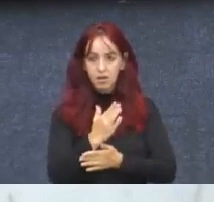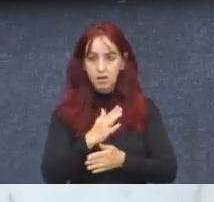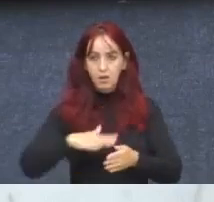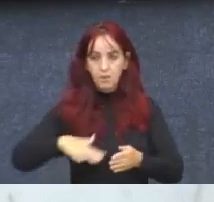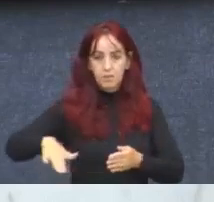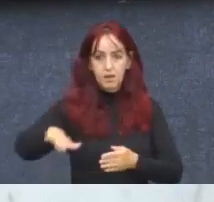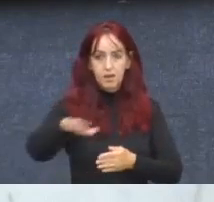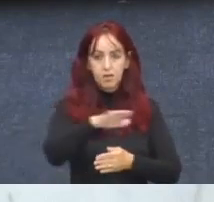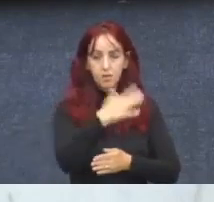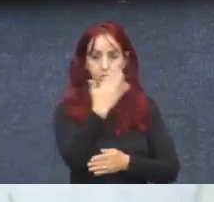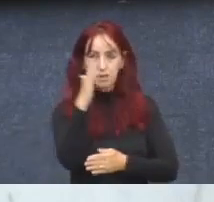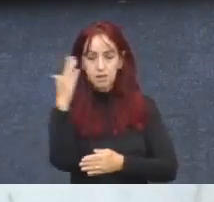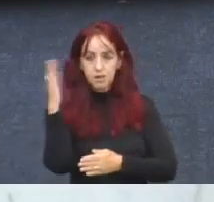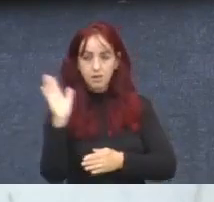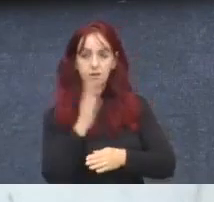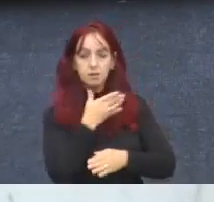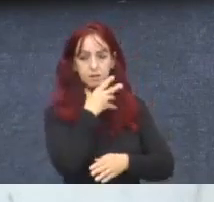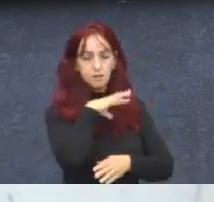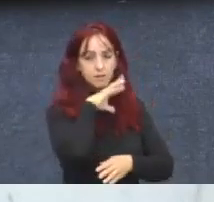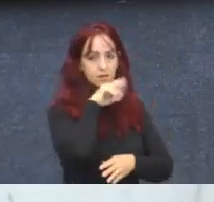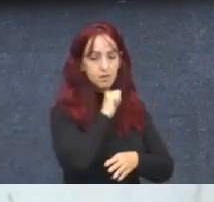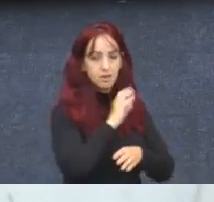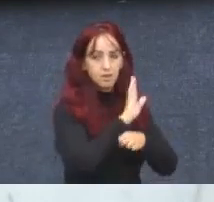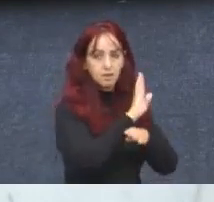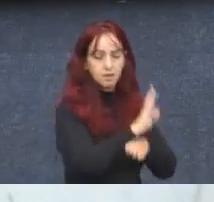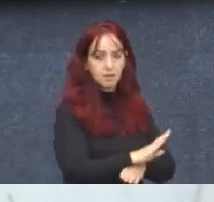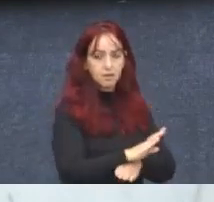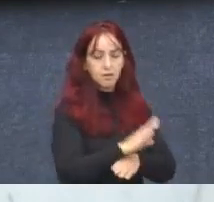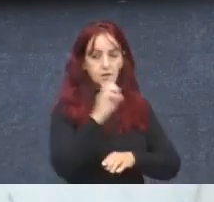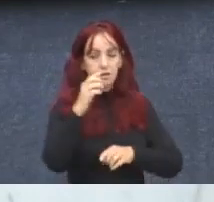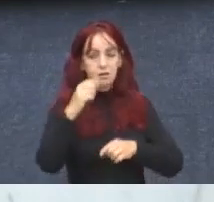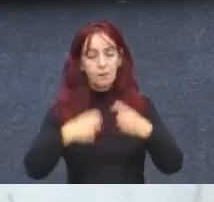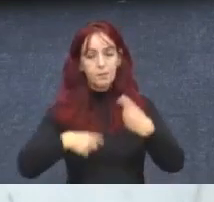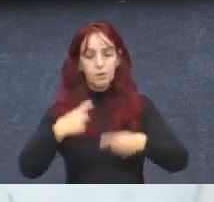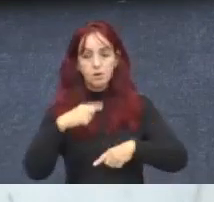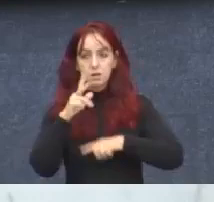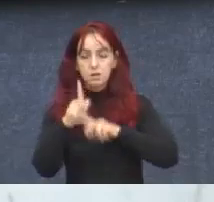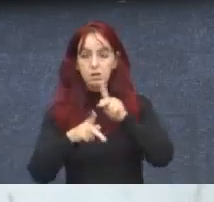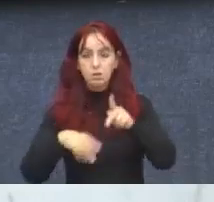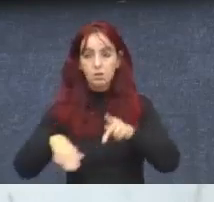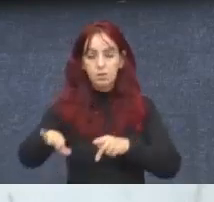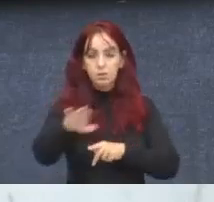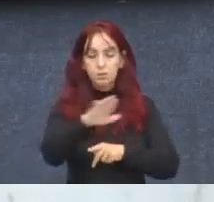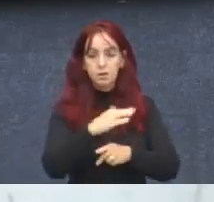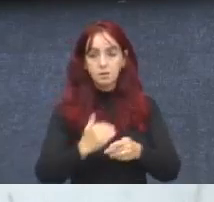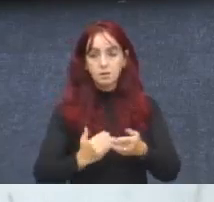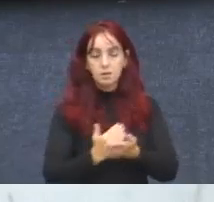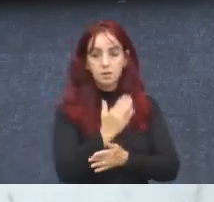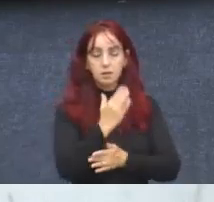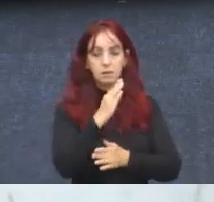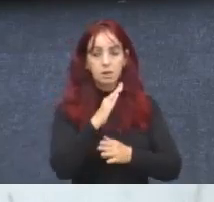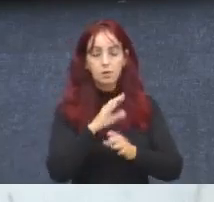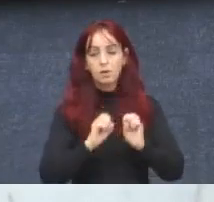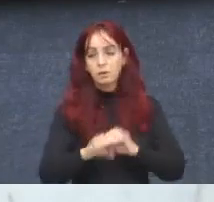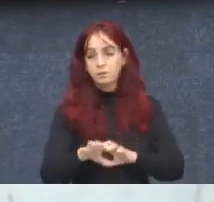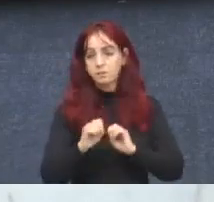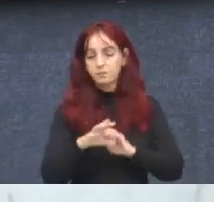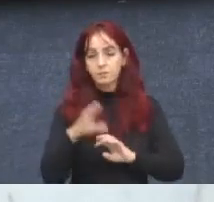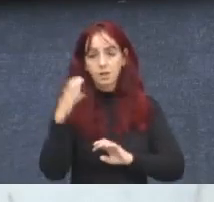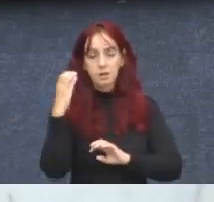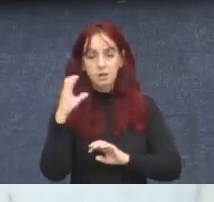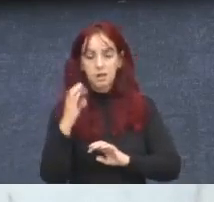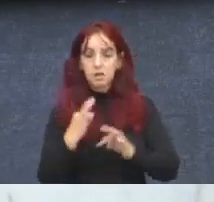ambiente, defesa dos animais e política urbana pela aprovação, educação, ciência, tecnologia,